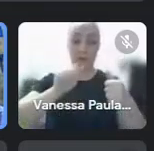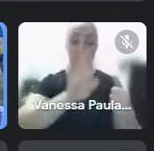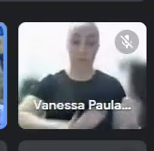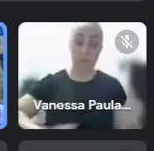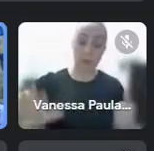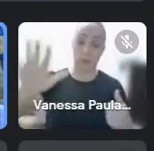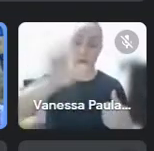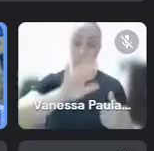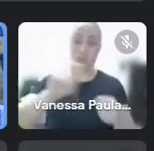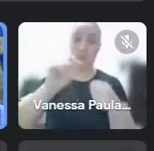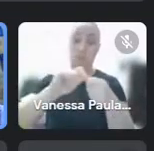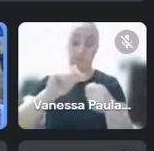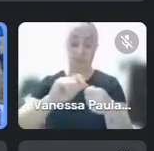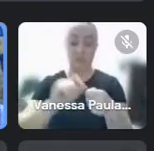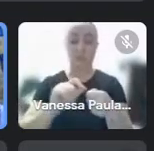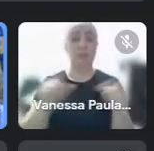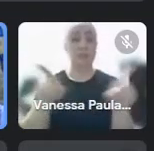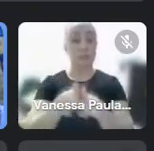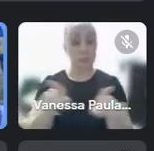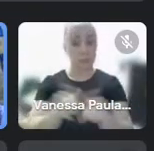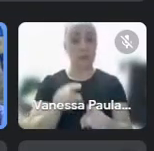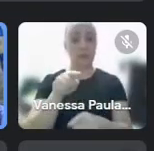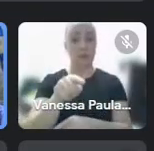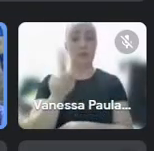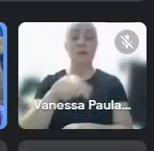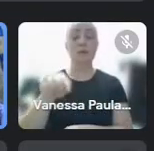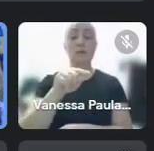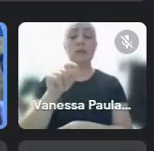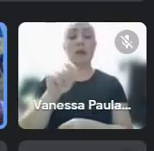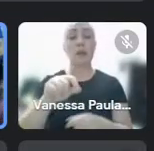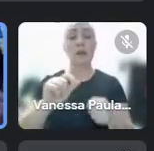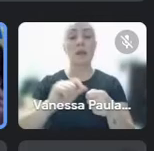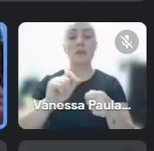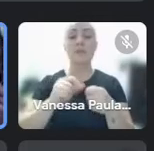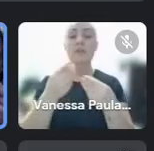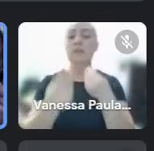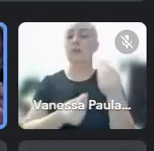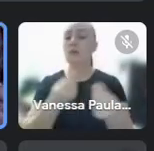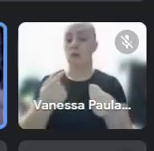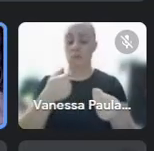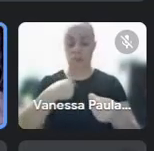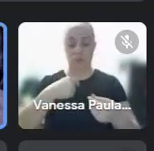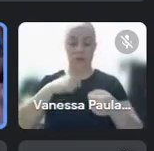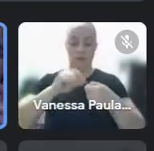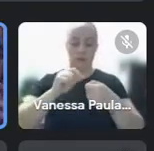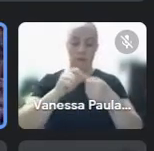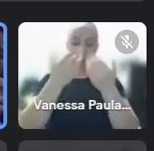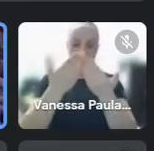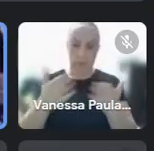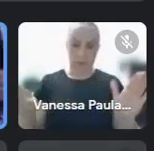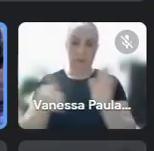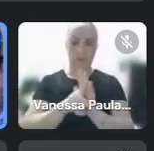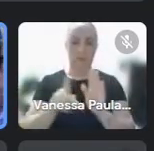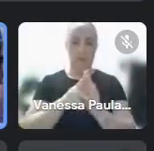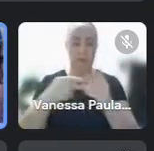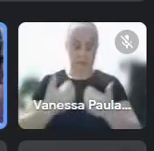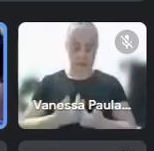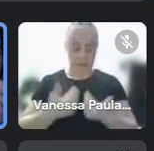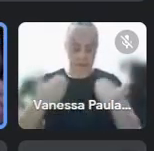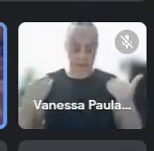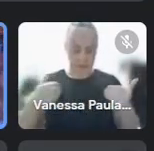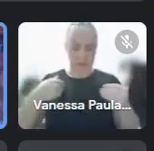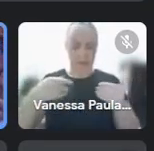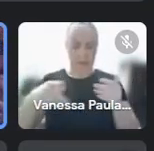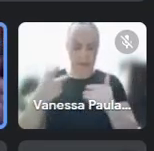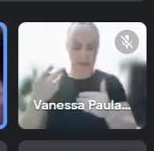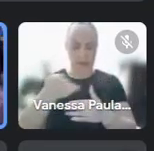feita, que uma análise macroscópica. Eu vou fazer a abertura da cavidade abdominal, celomática, eu